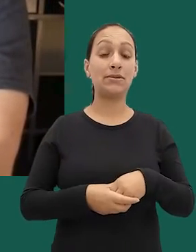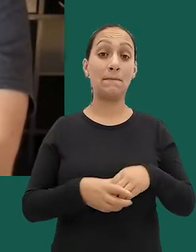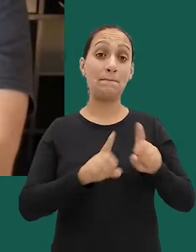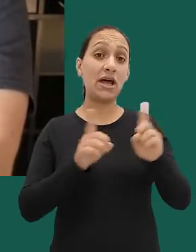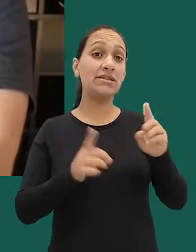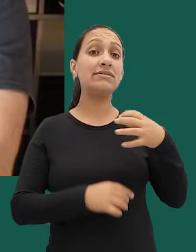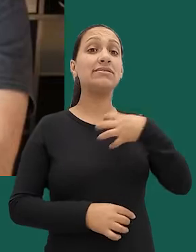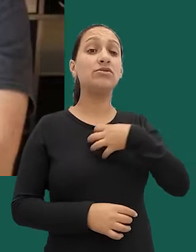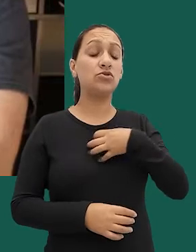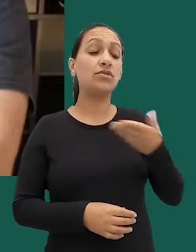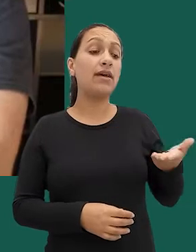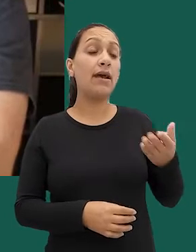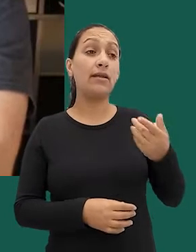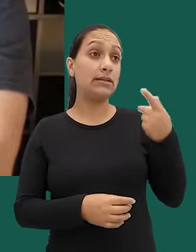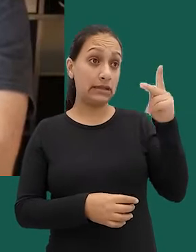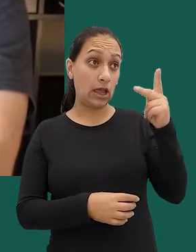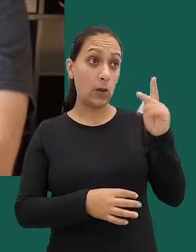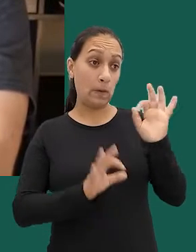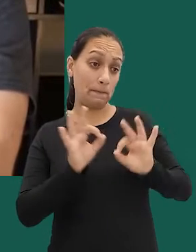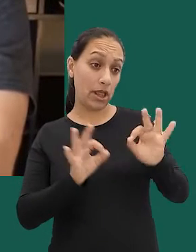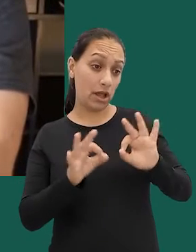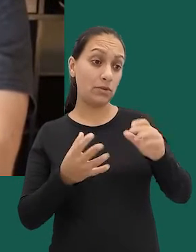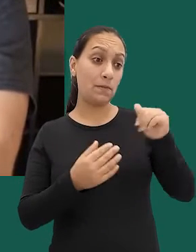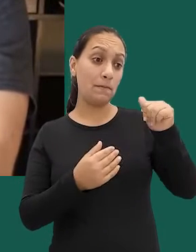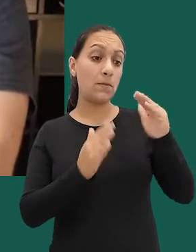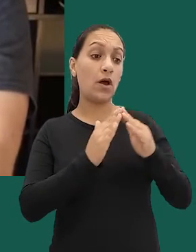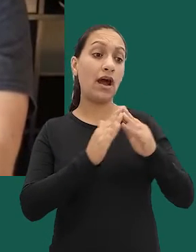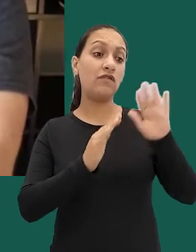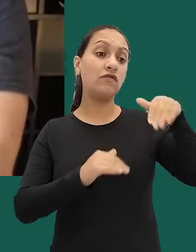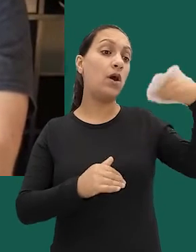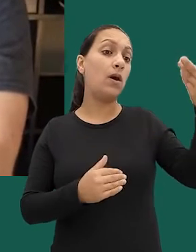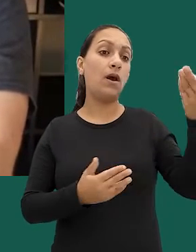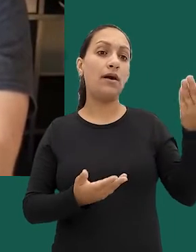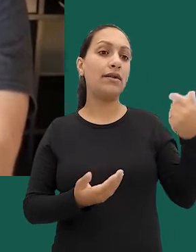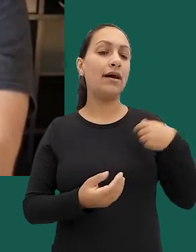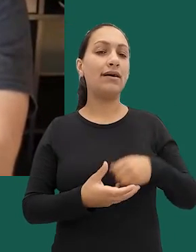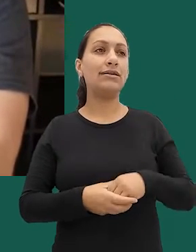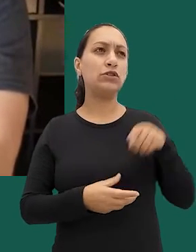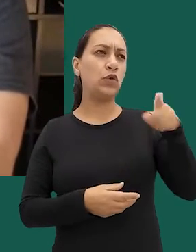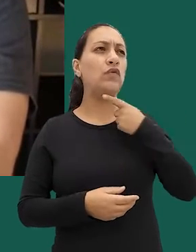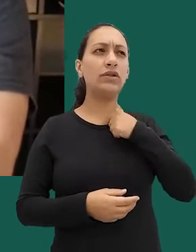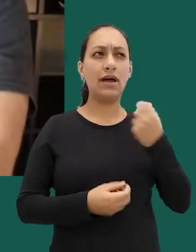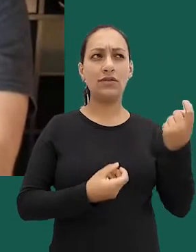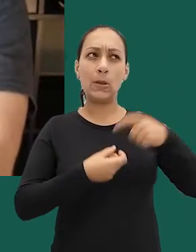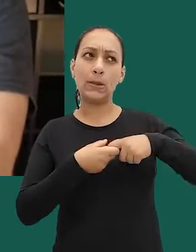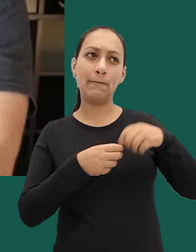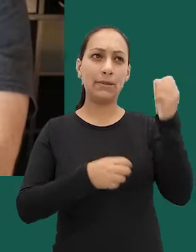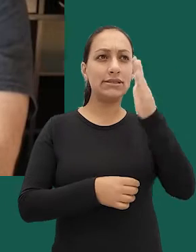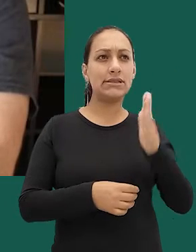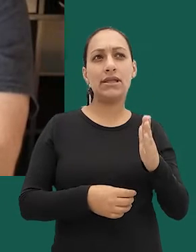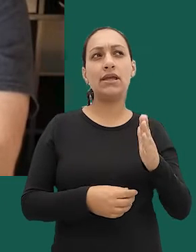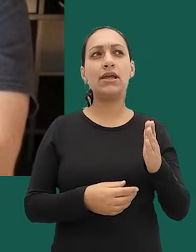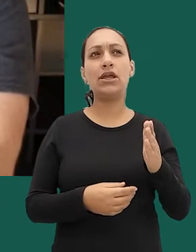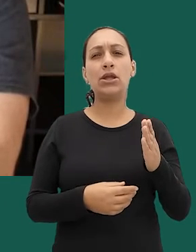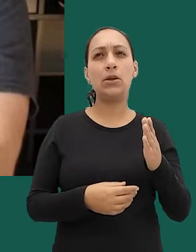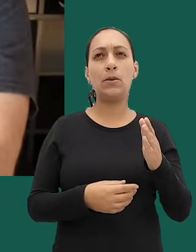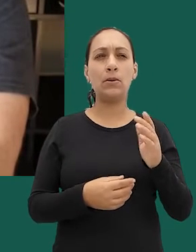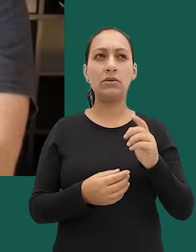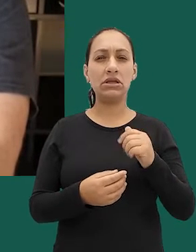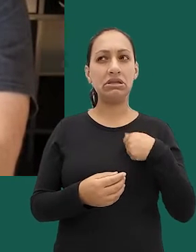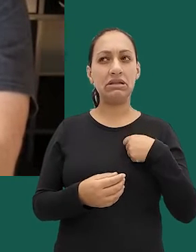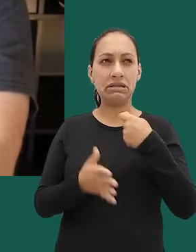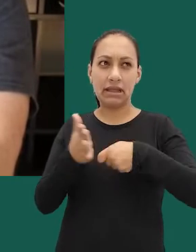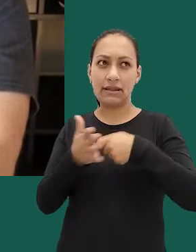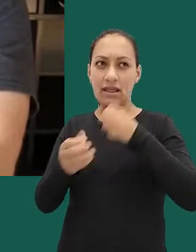fora para sempre? Eu nem sei se é para sempre que tu vai ficar, mas enfim, tu tinha vontade de voltar para o Brasil e aplicar para as vagas aí, trabalhar